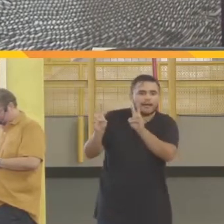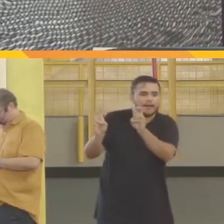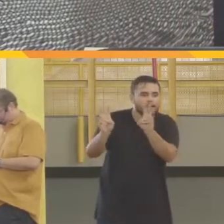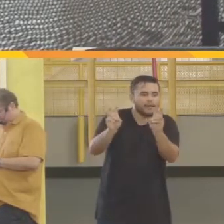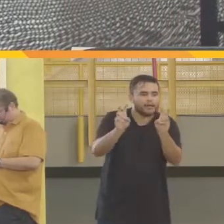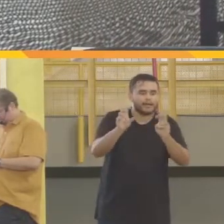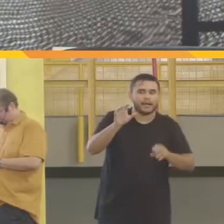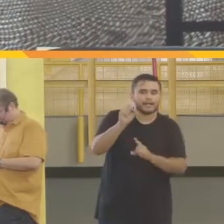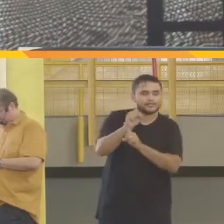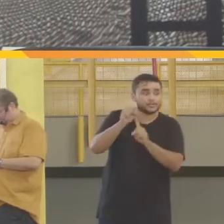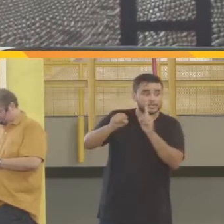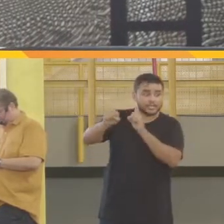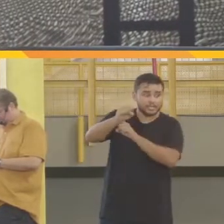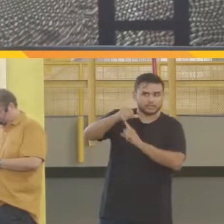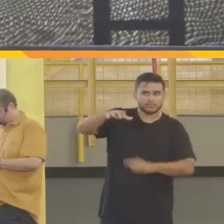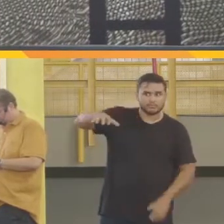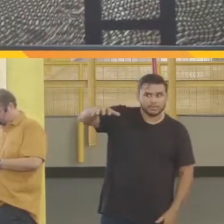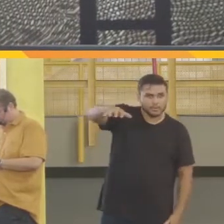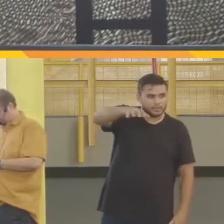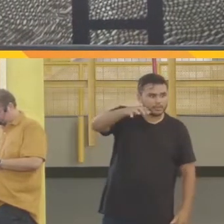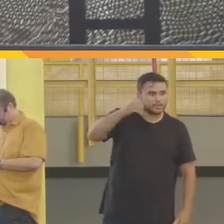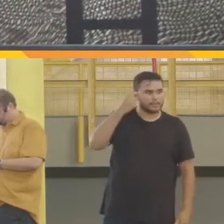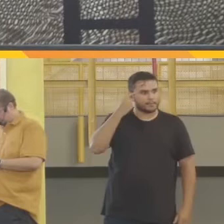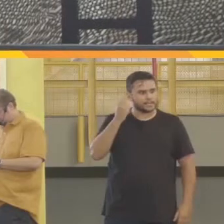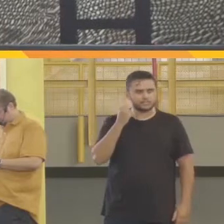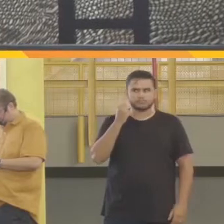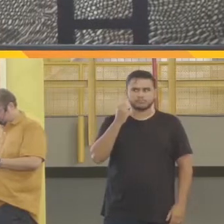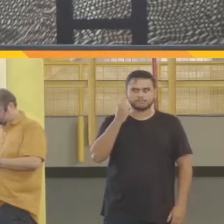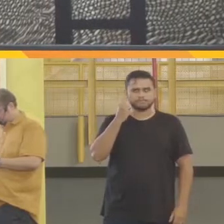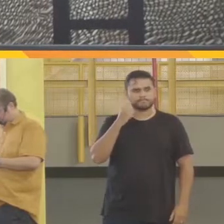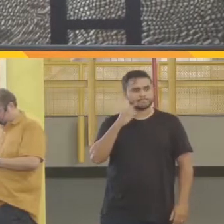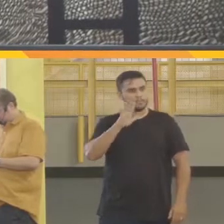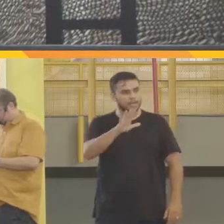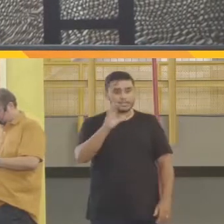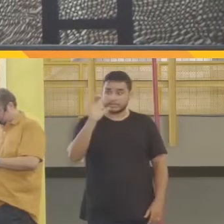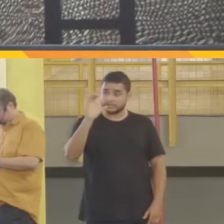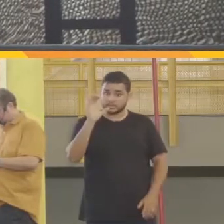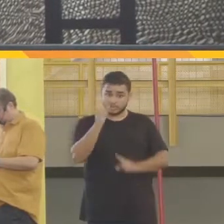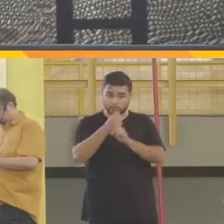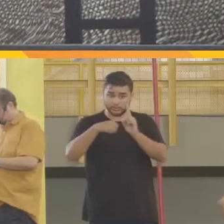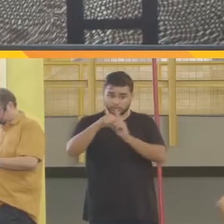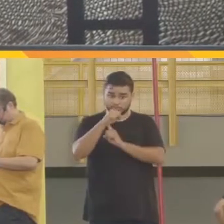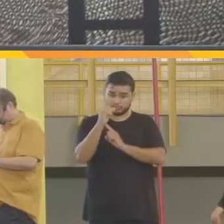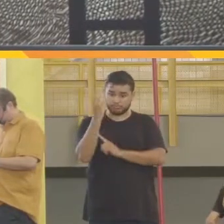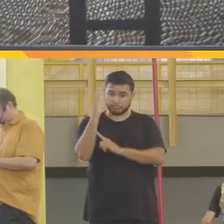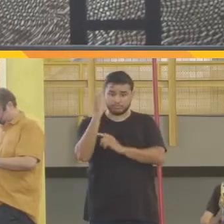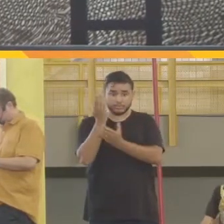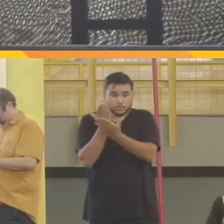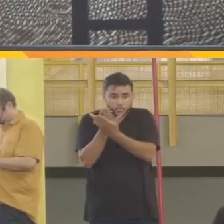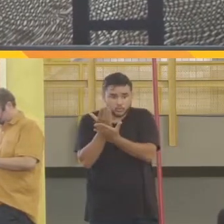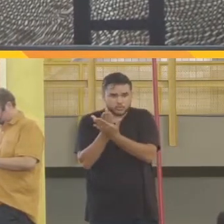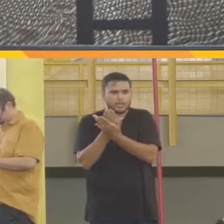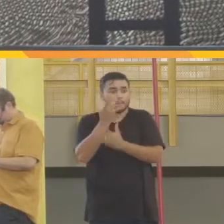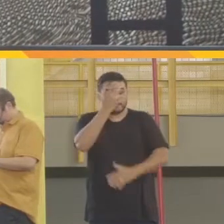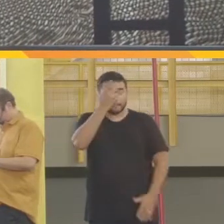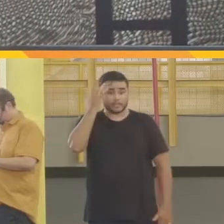na inexistência da sociologia enquanto ciência, muitos pensadores